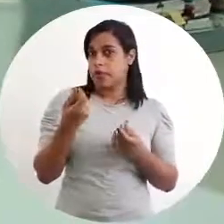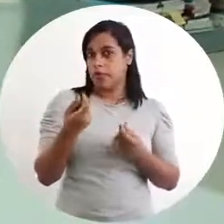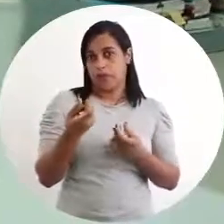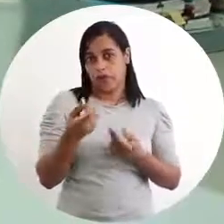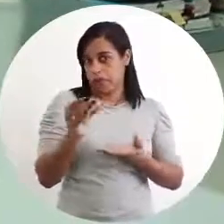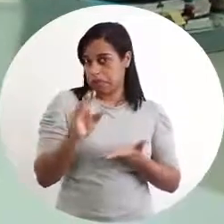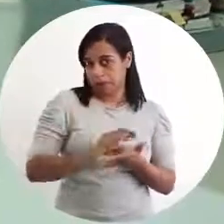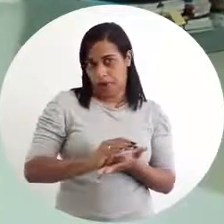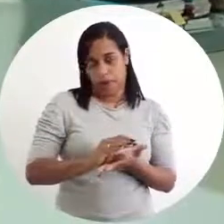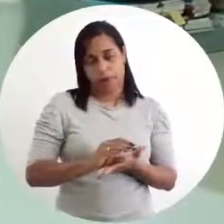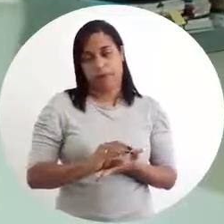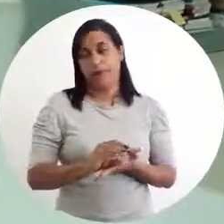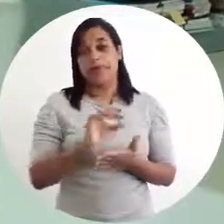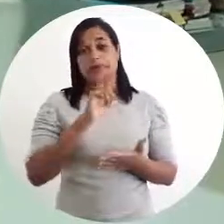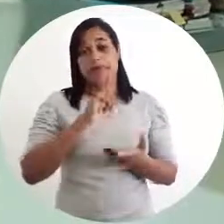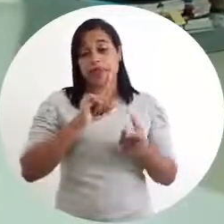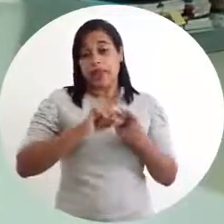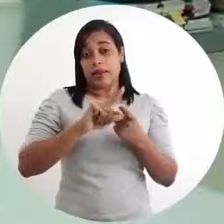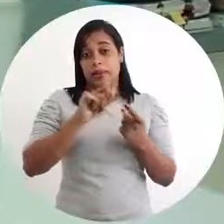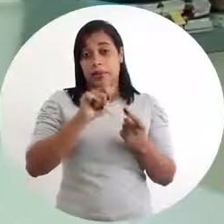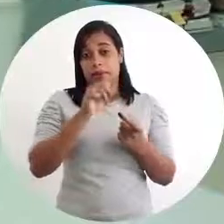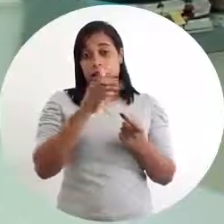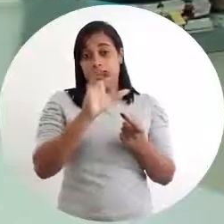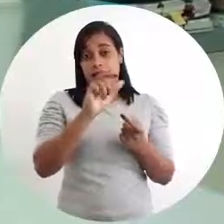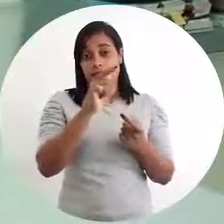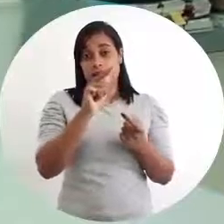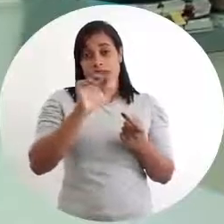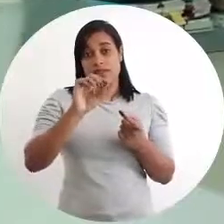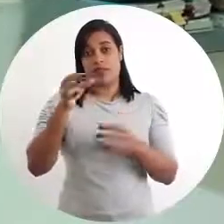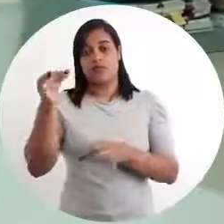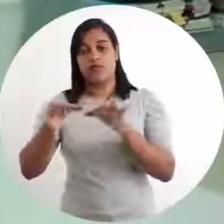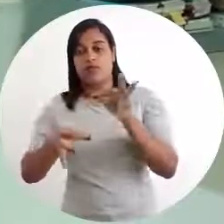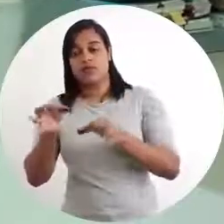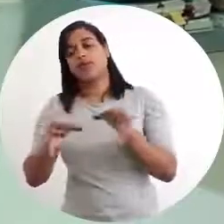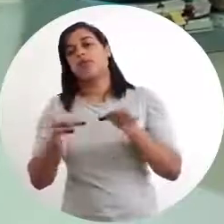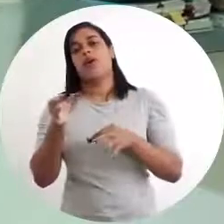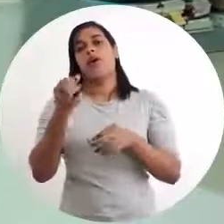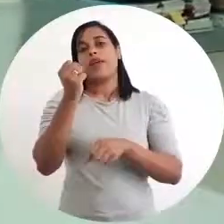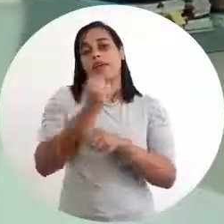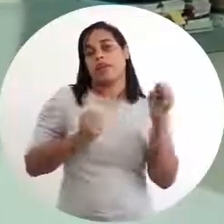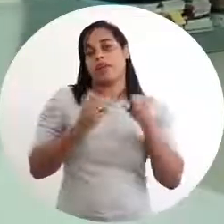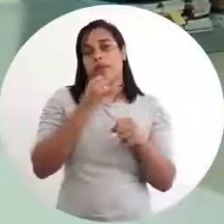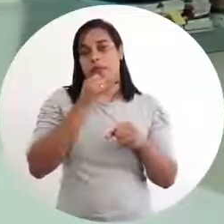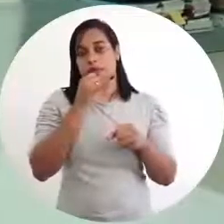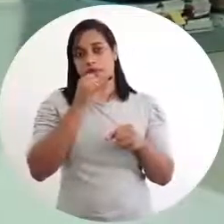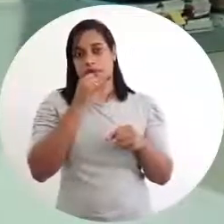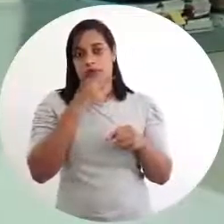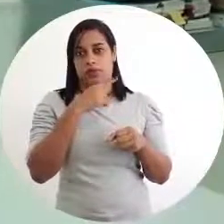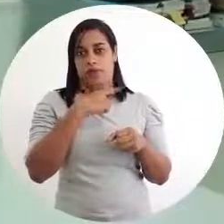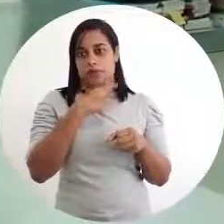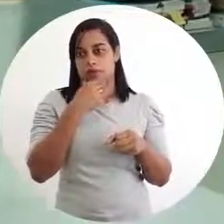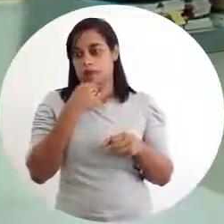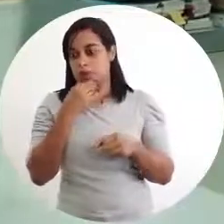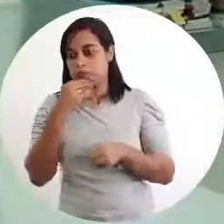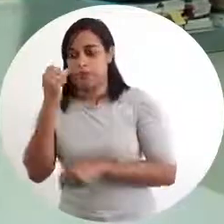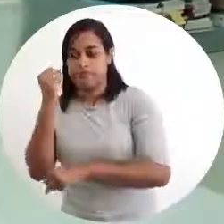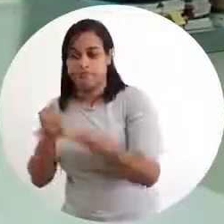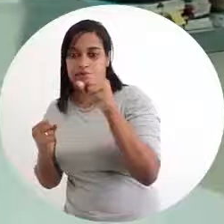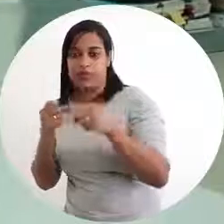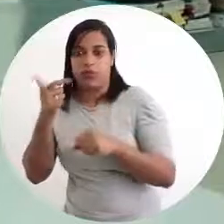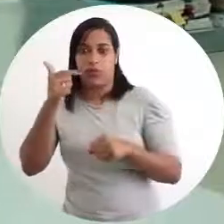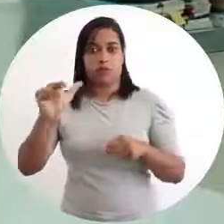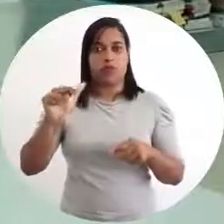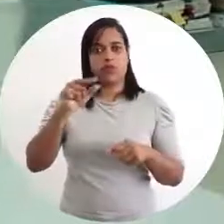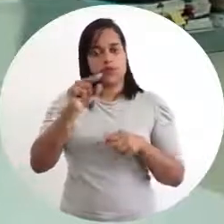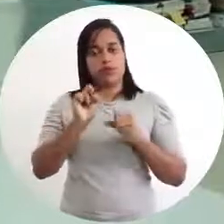indenização, né? E tem também a ação judicial na área criminal. Se você tem um sujeito que venha matar outro,